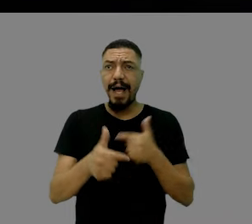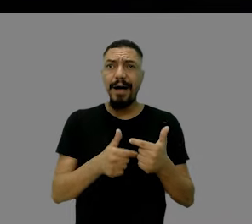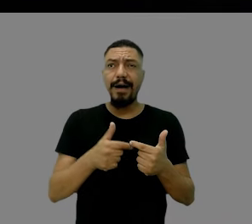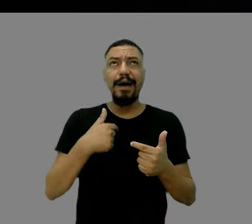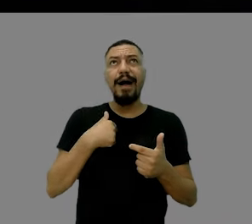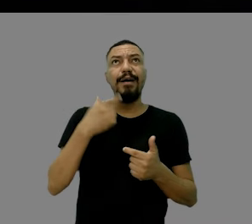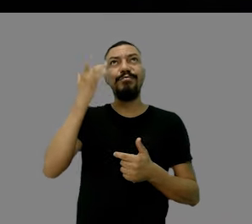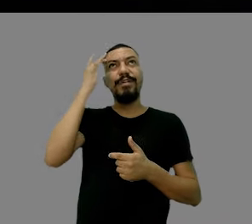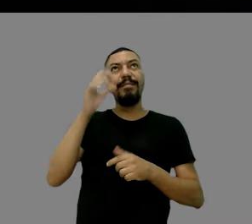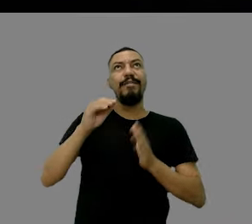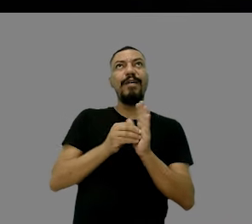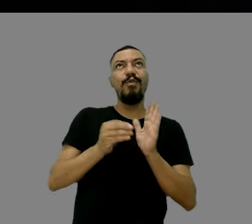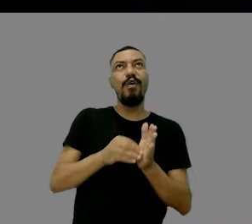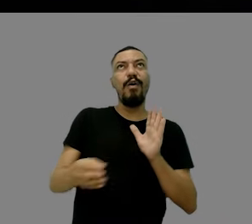previ isso